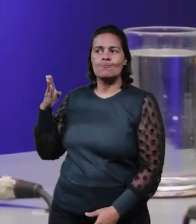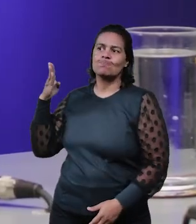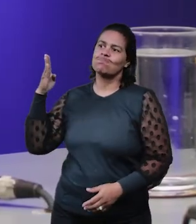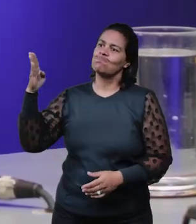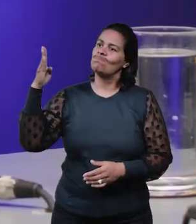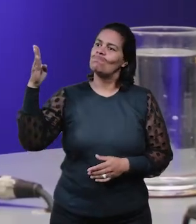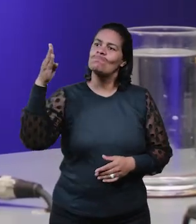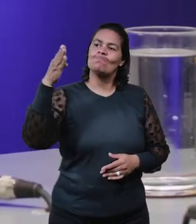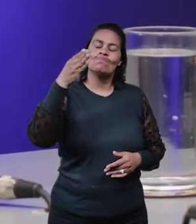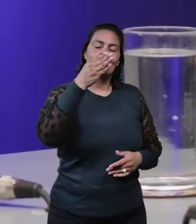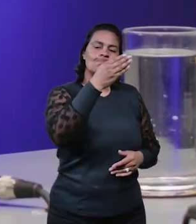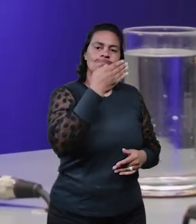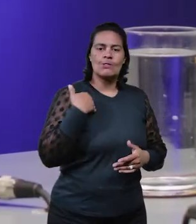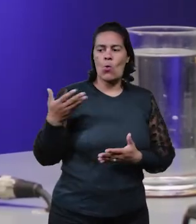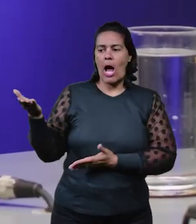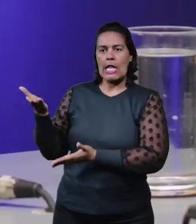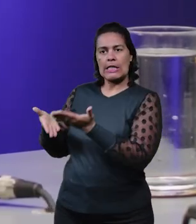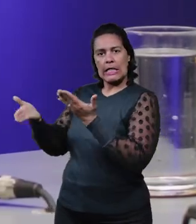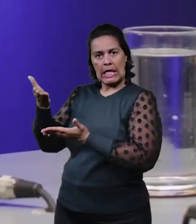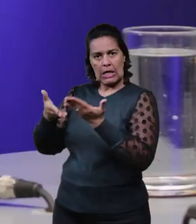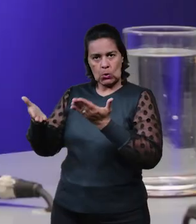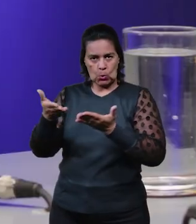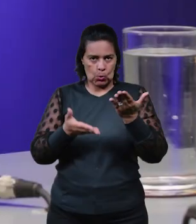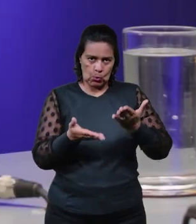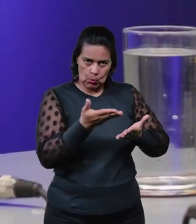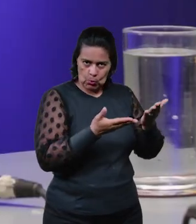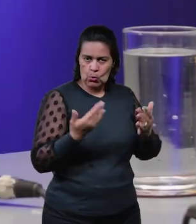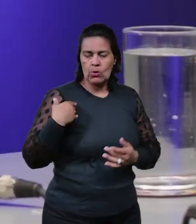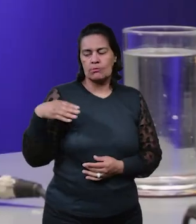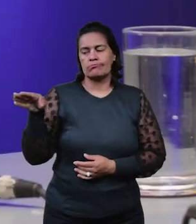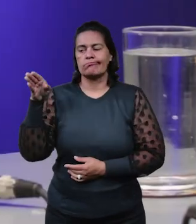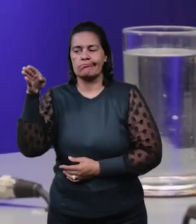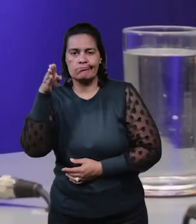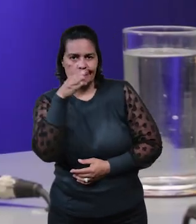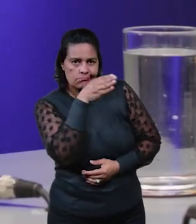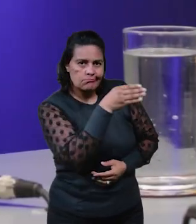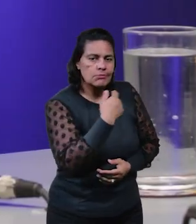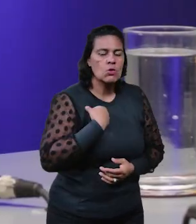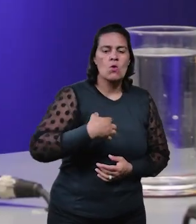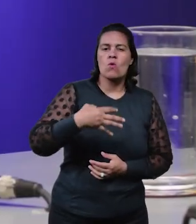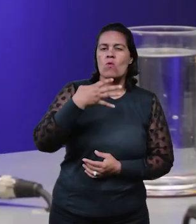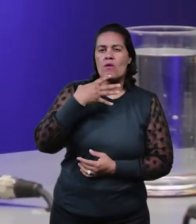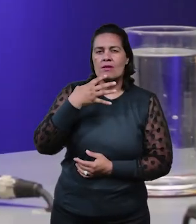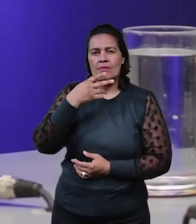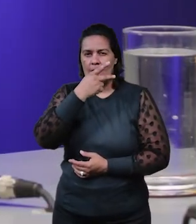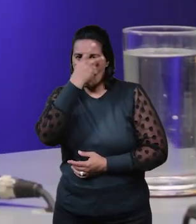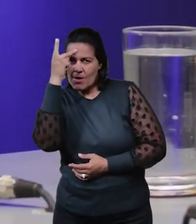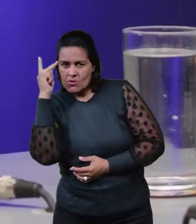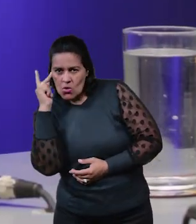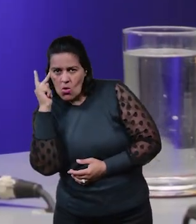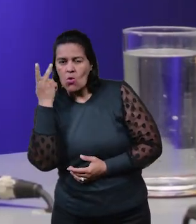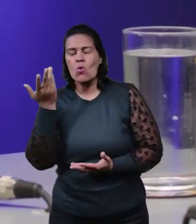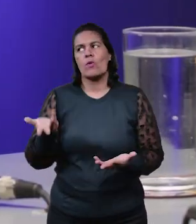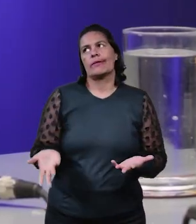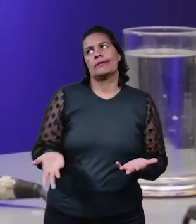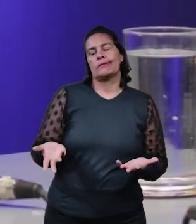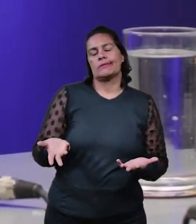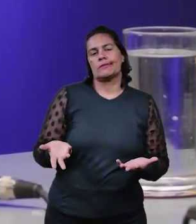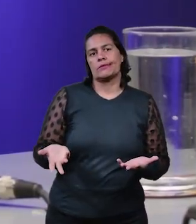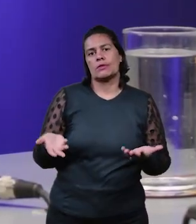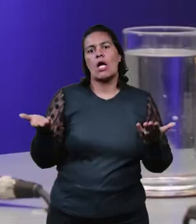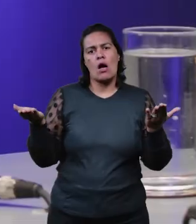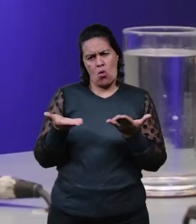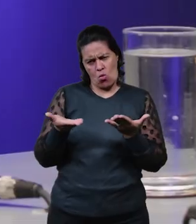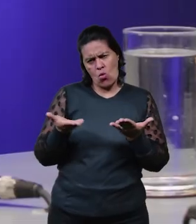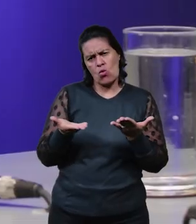inteiro, fazendo atendimentos e conhecendo muitas pessoas. Foi onde eu também adentrei em outras áreas, que hoje eu vou mais